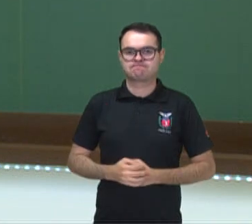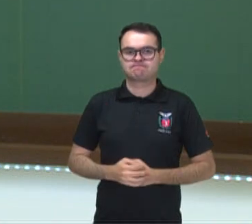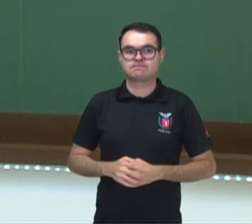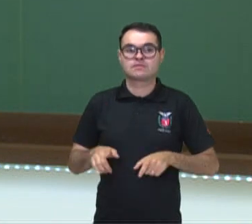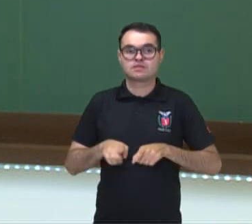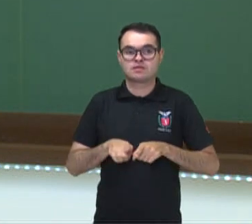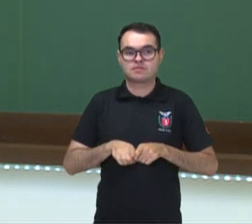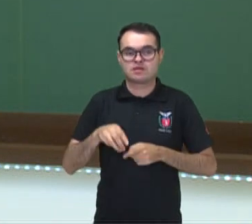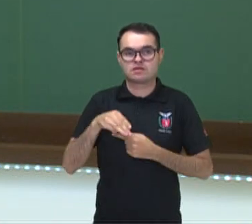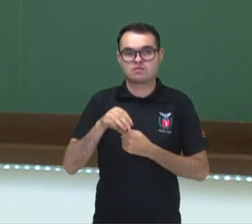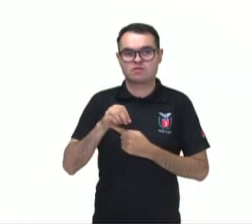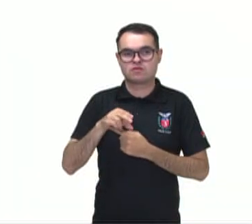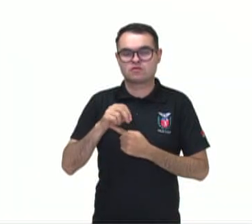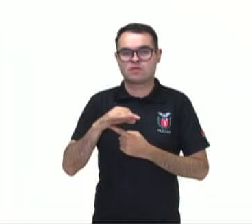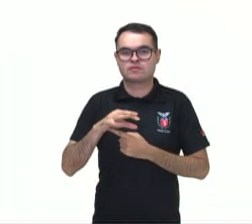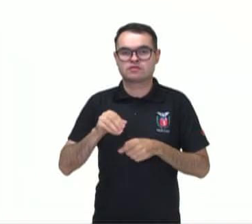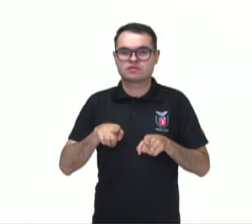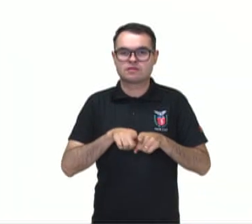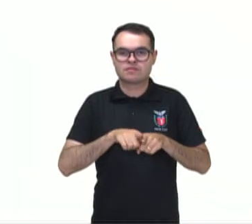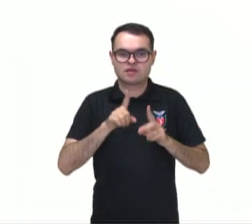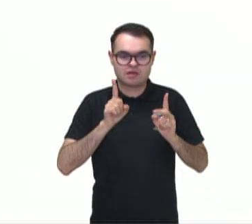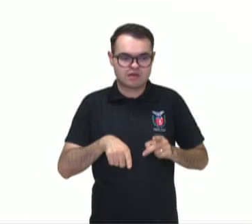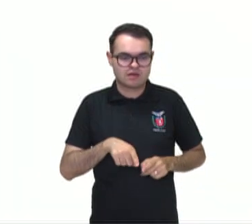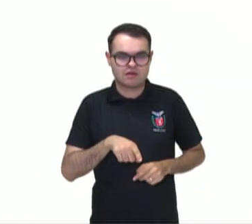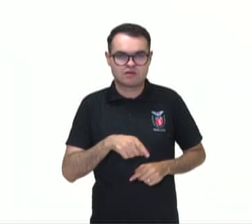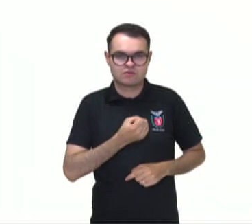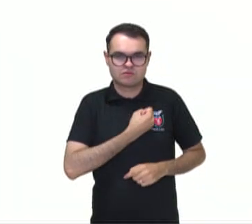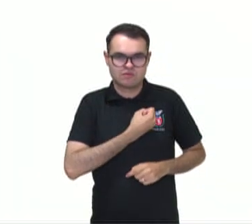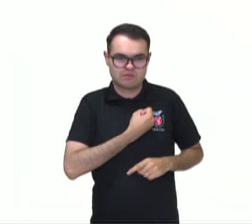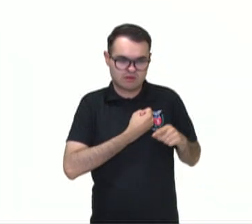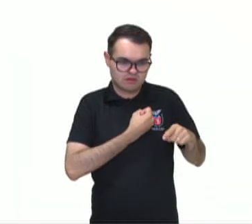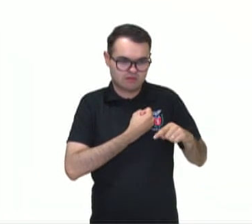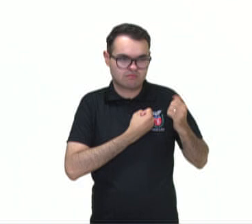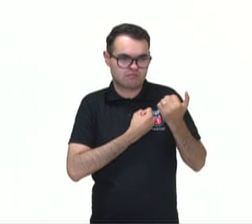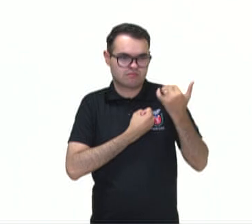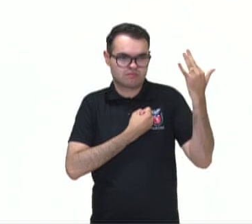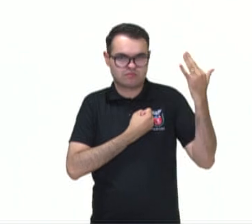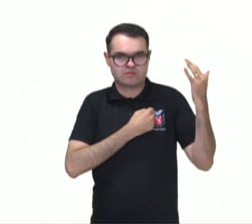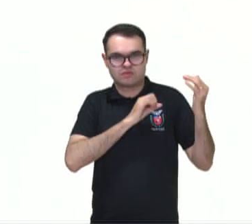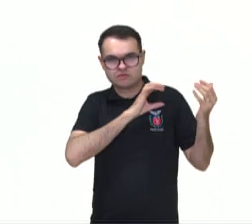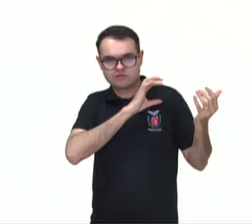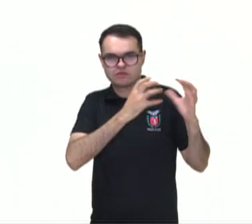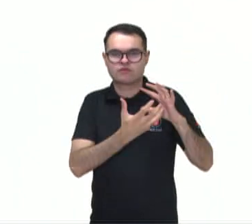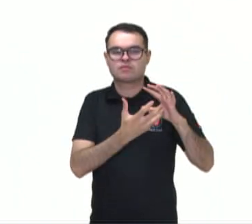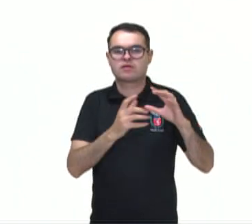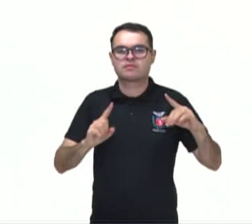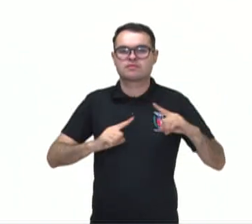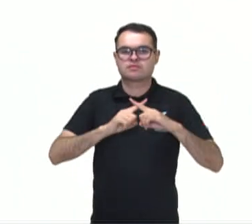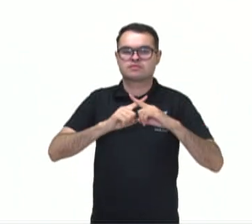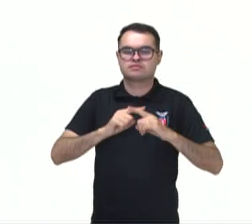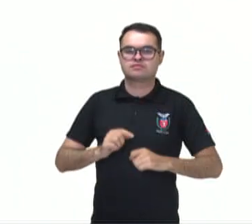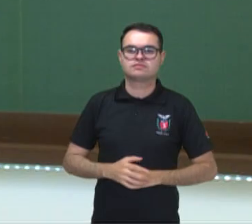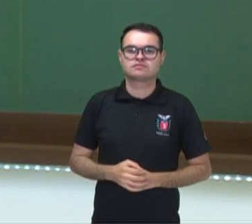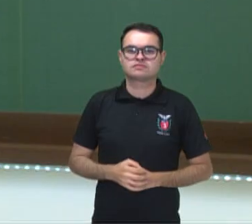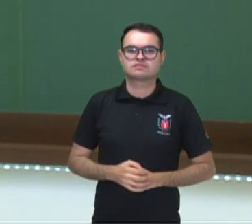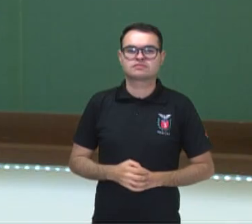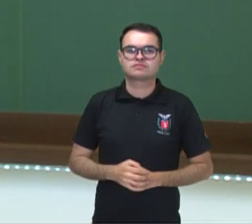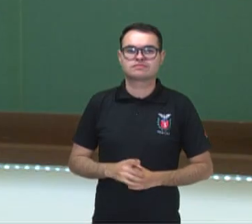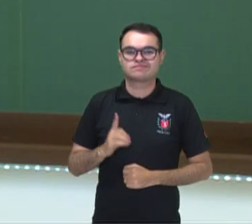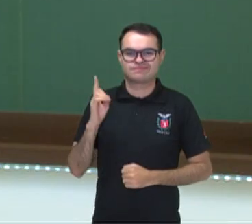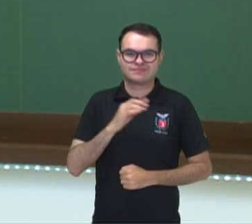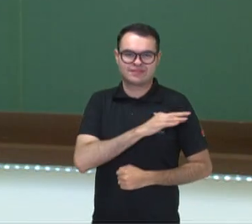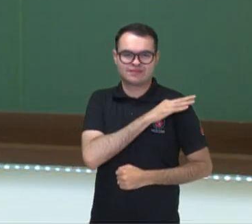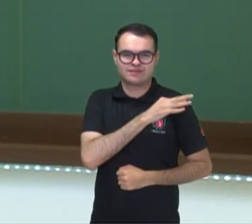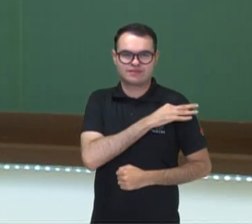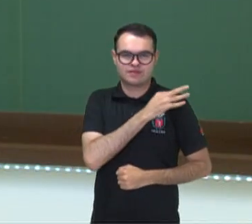monômio também, né? Você abre o número e a potência transforma em uma multiplicação. Eu tenho algumas técnicas